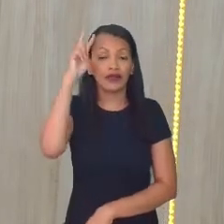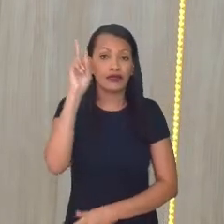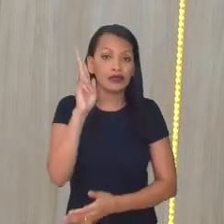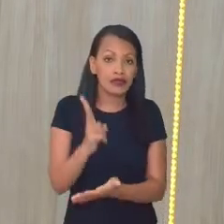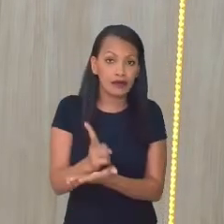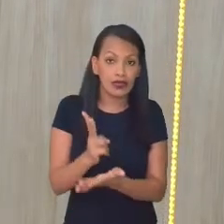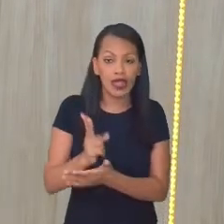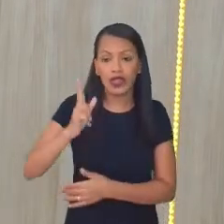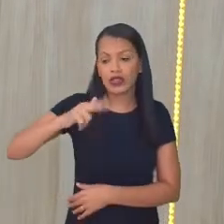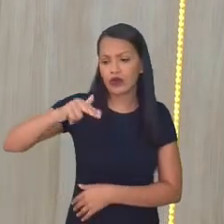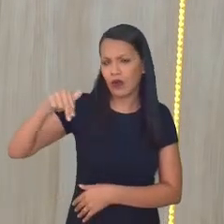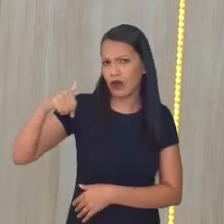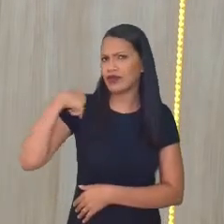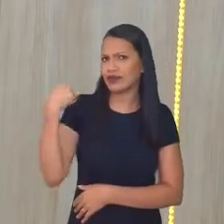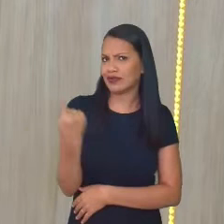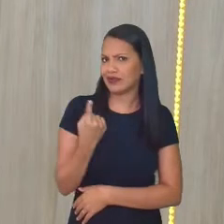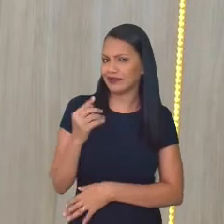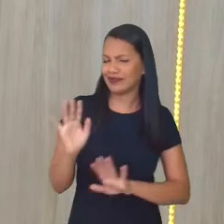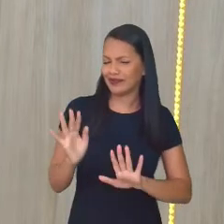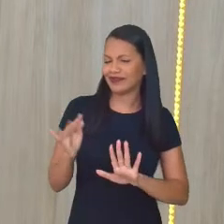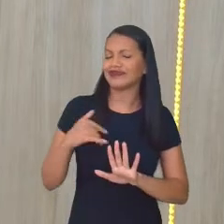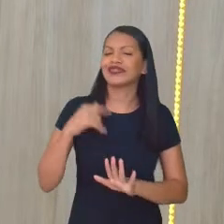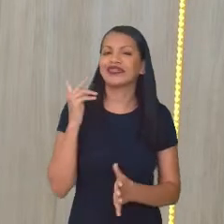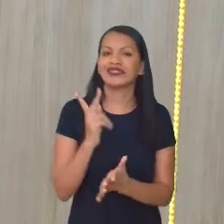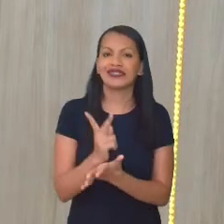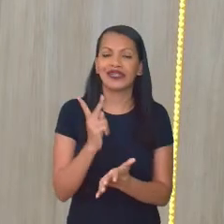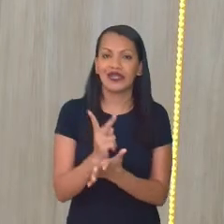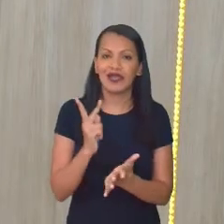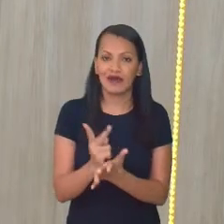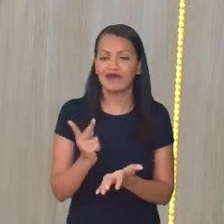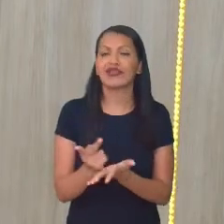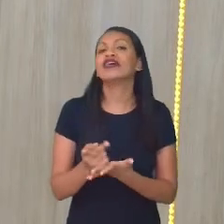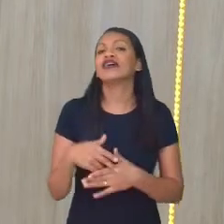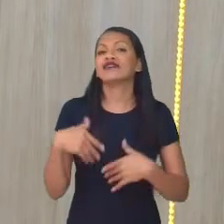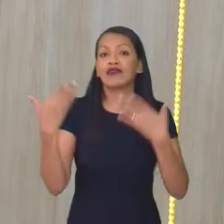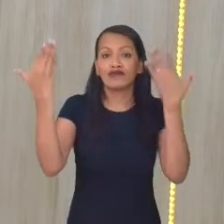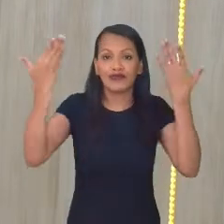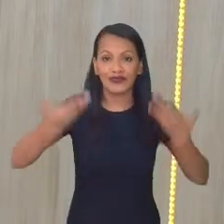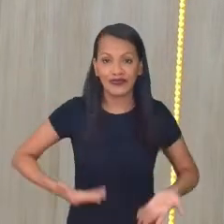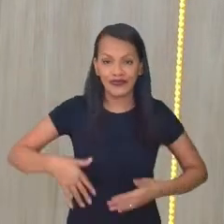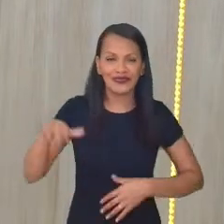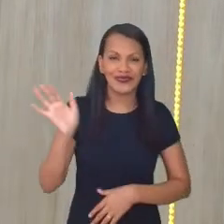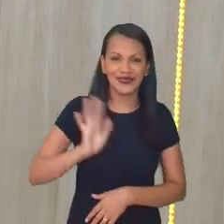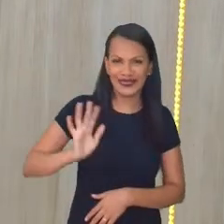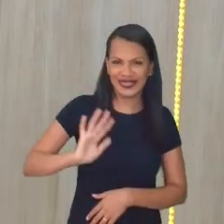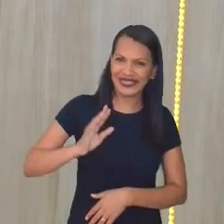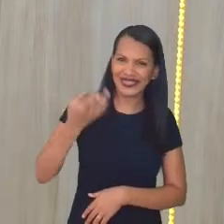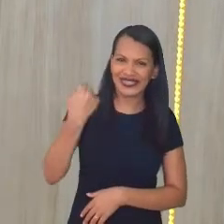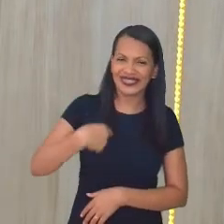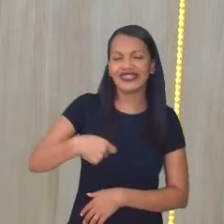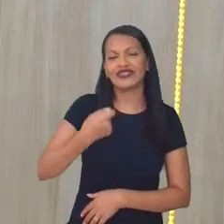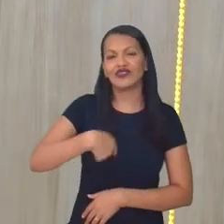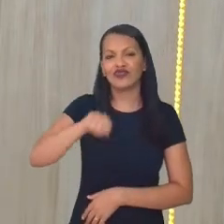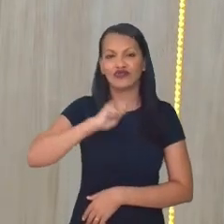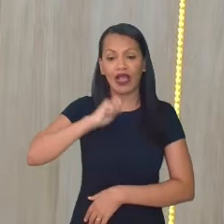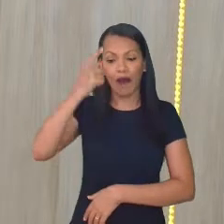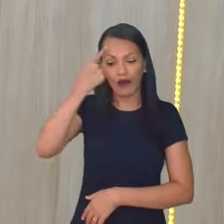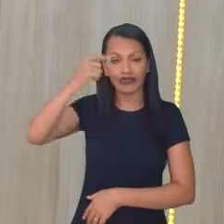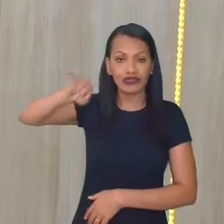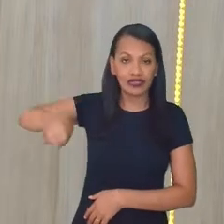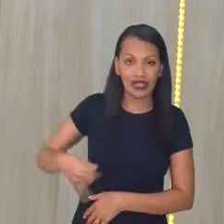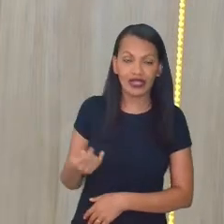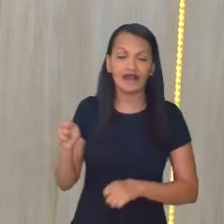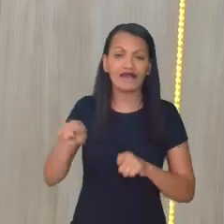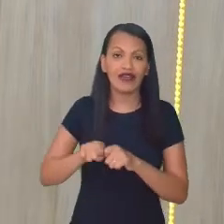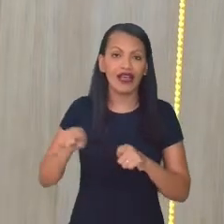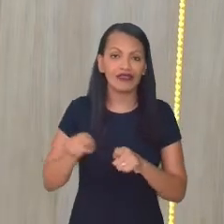nunca estamos sozinhos aqui. Nós estamos aqui com a nossa querida Jéssica, que vai conosco aí fazer